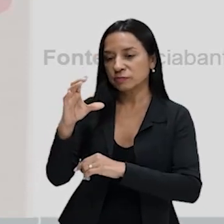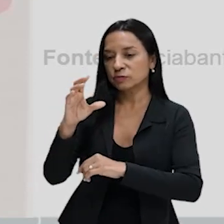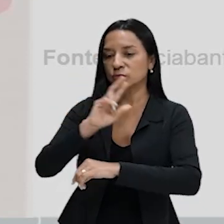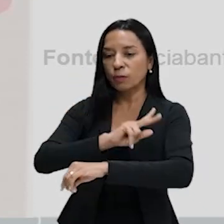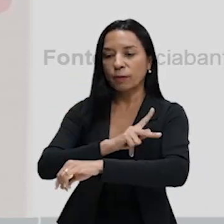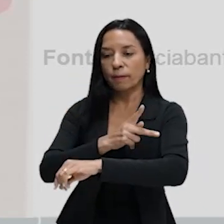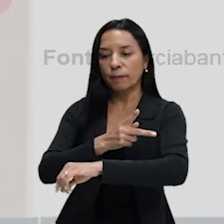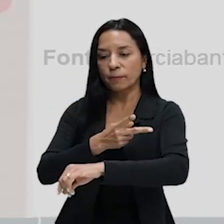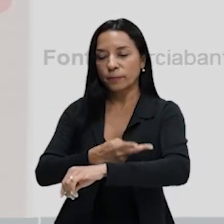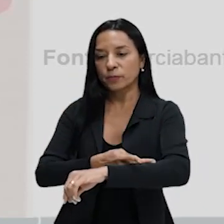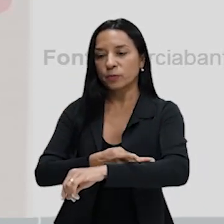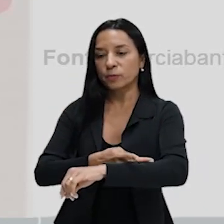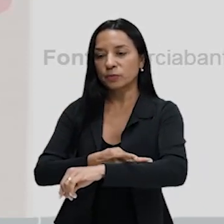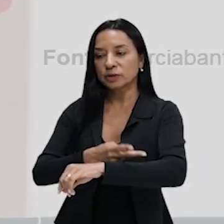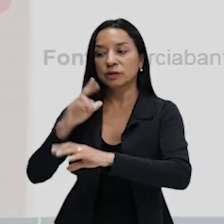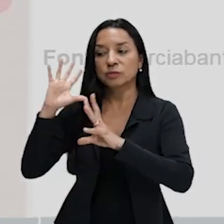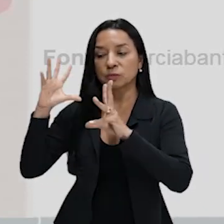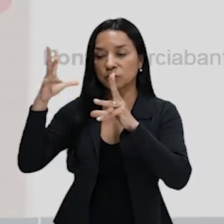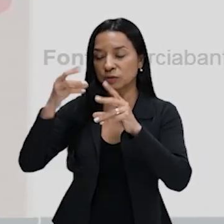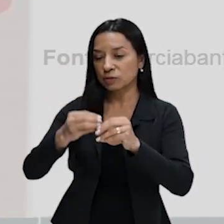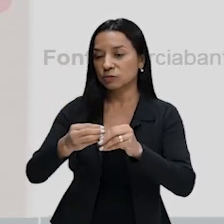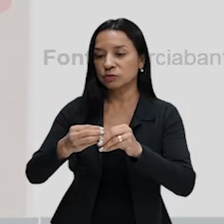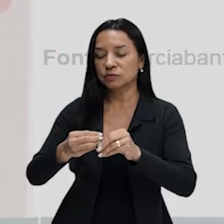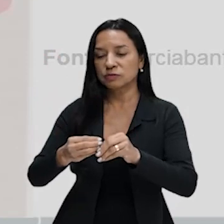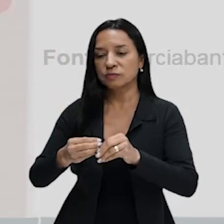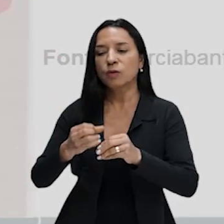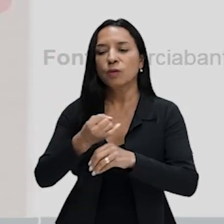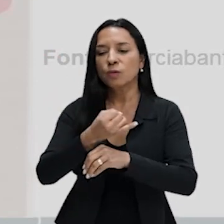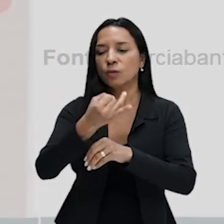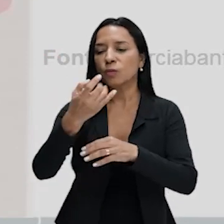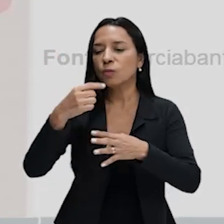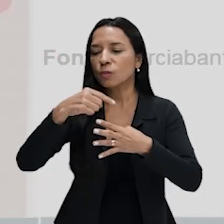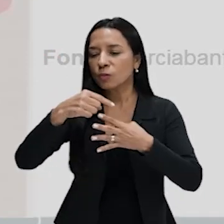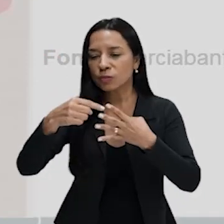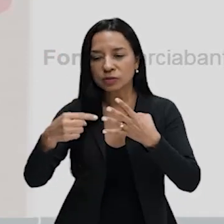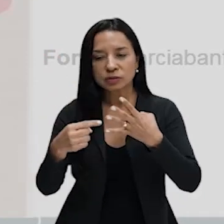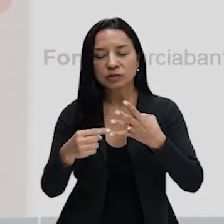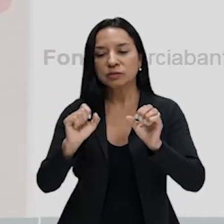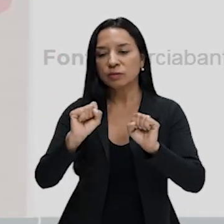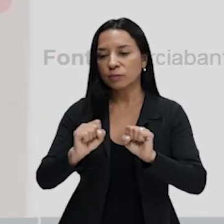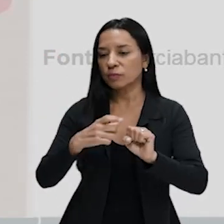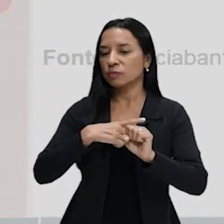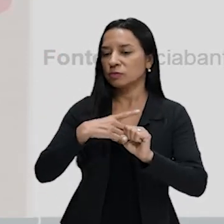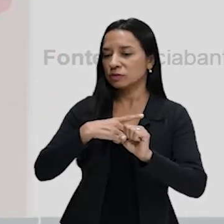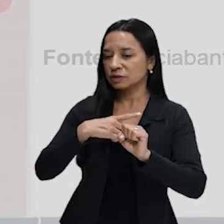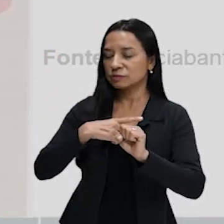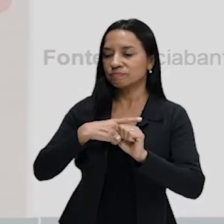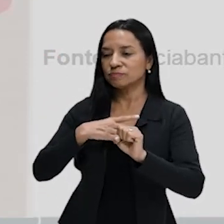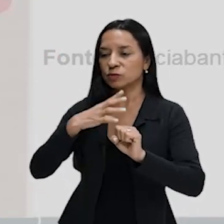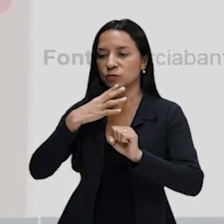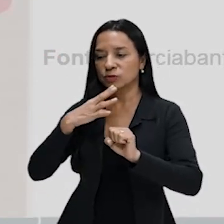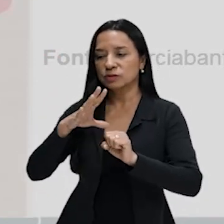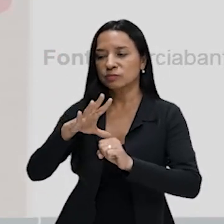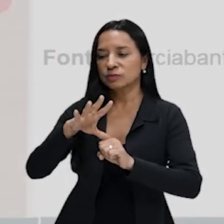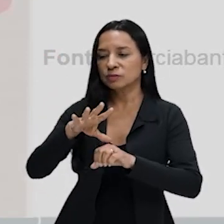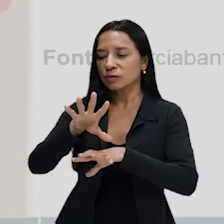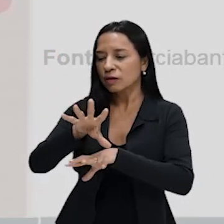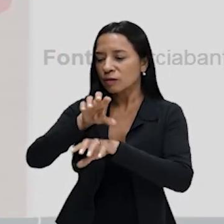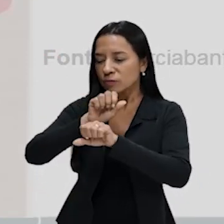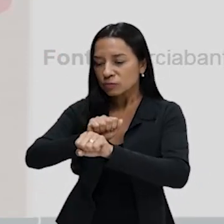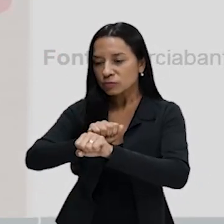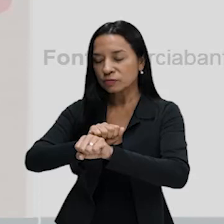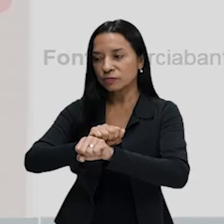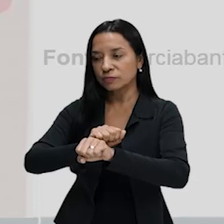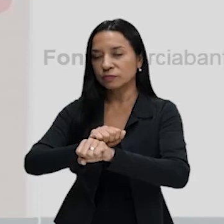hipotético dedutivo. Quais são as etapas para que eu possa adquirir um determinado conhecimento? Eu estou estudando uma situação